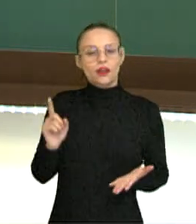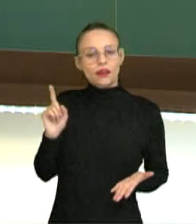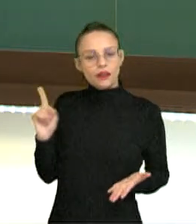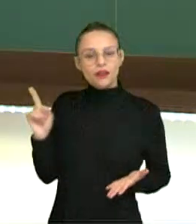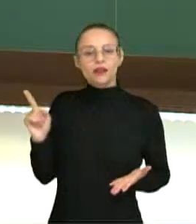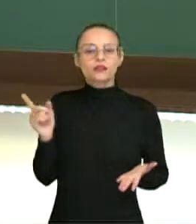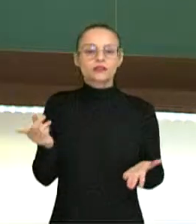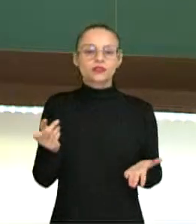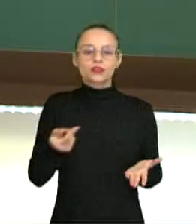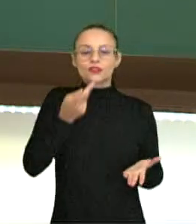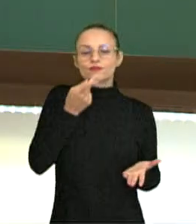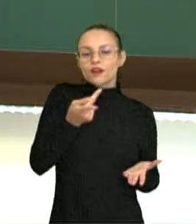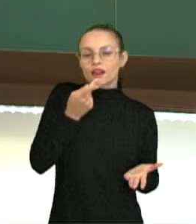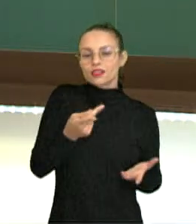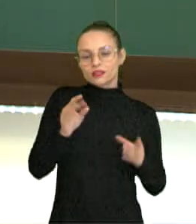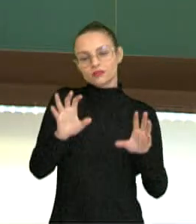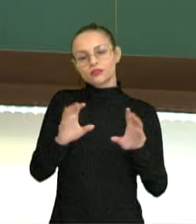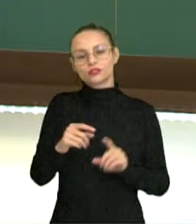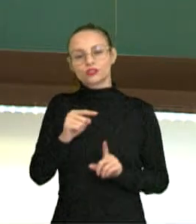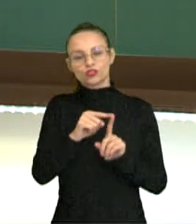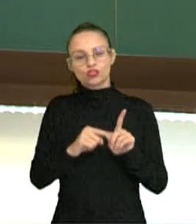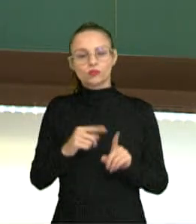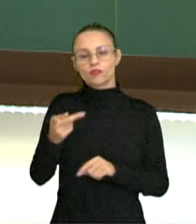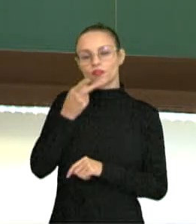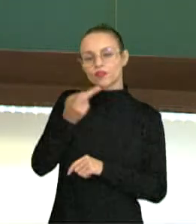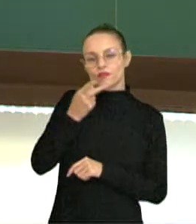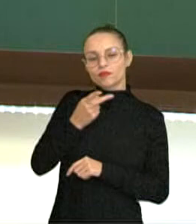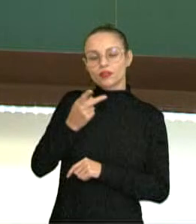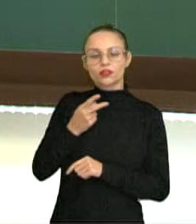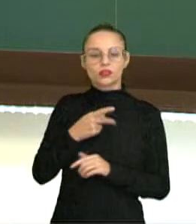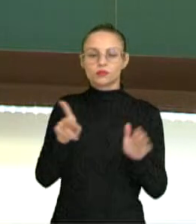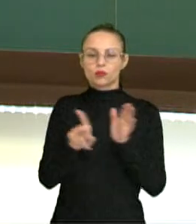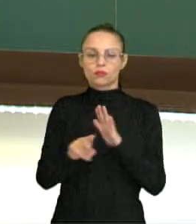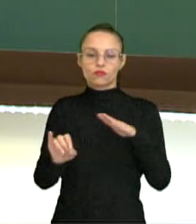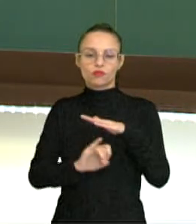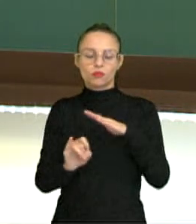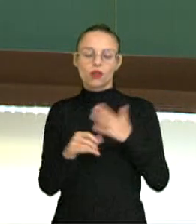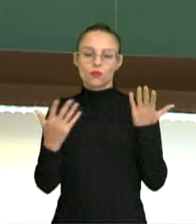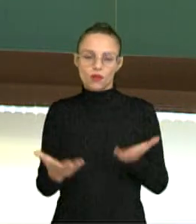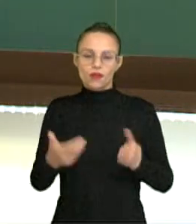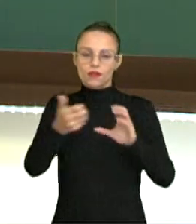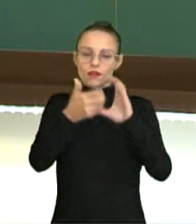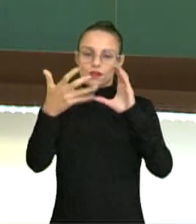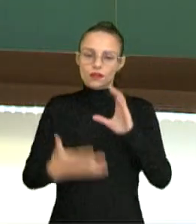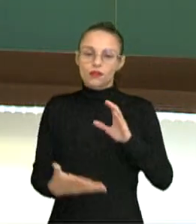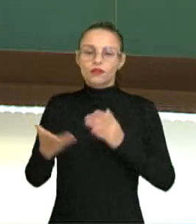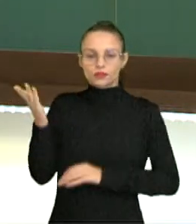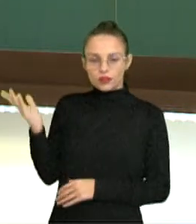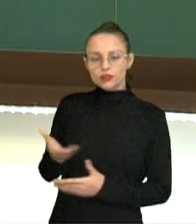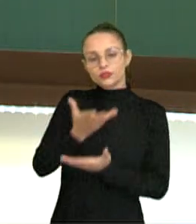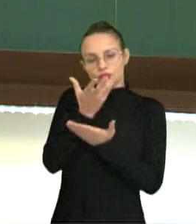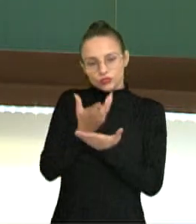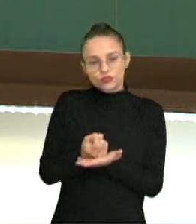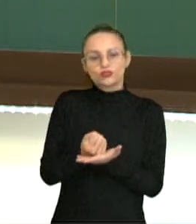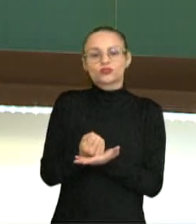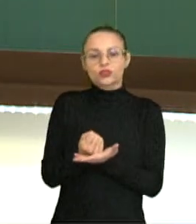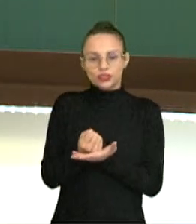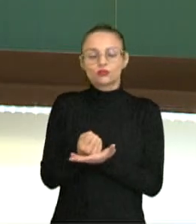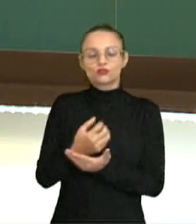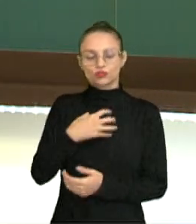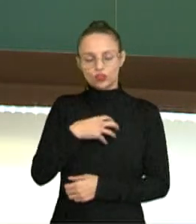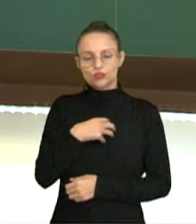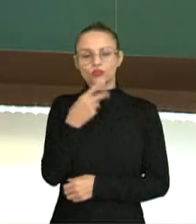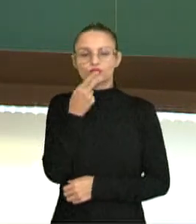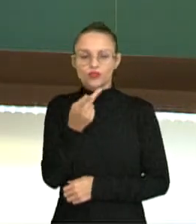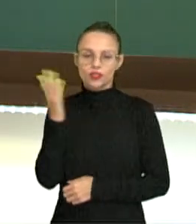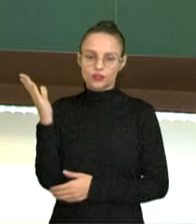essa fala, digamos assim, essa oralidade aqui, e isso fica caracterizado, registrado nesta maneira de